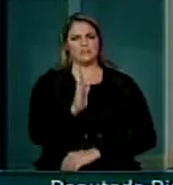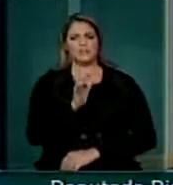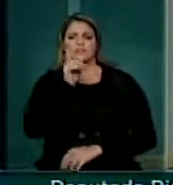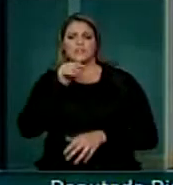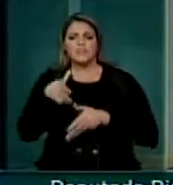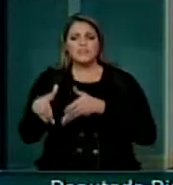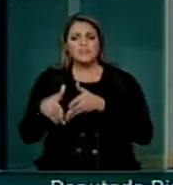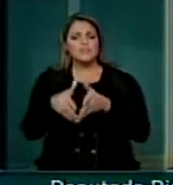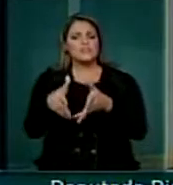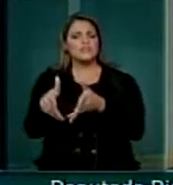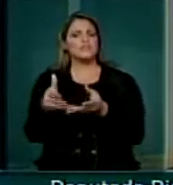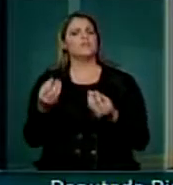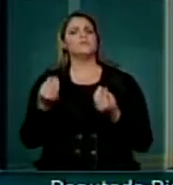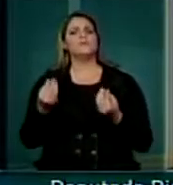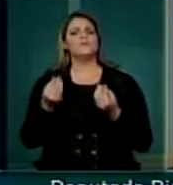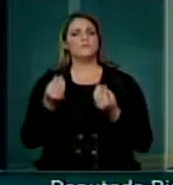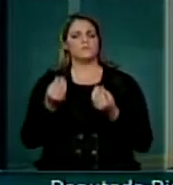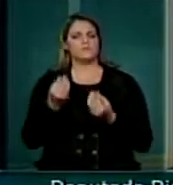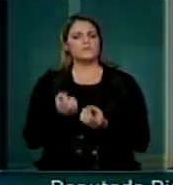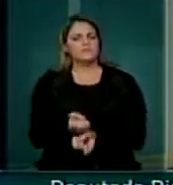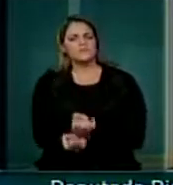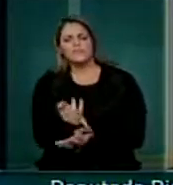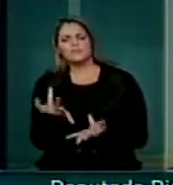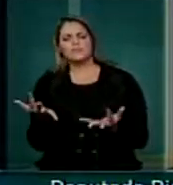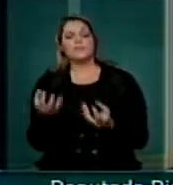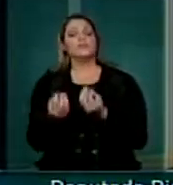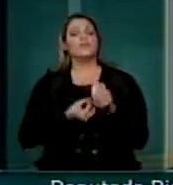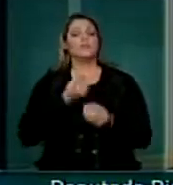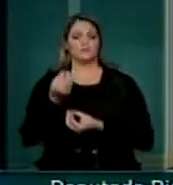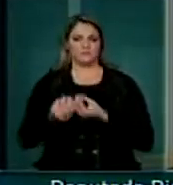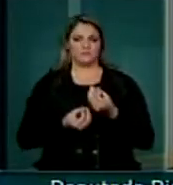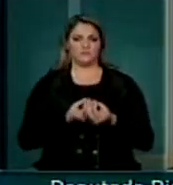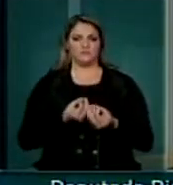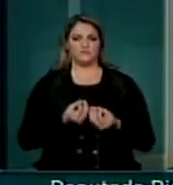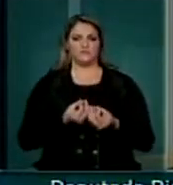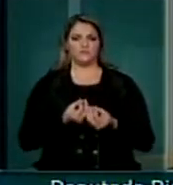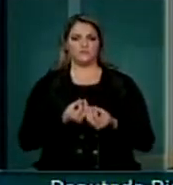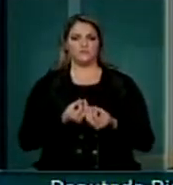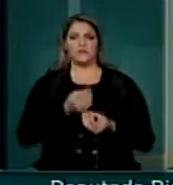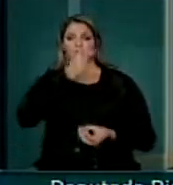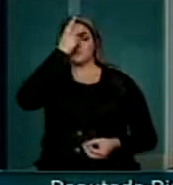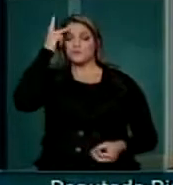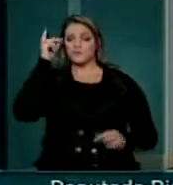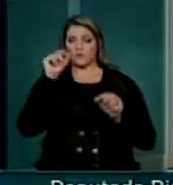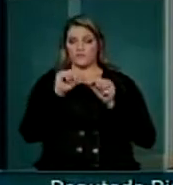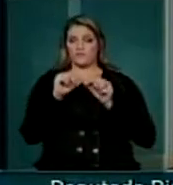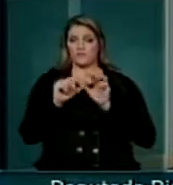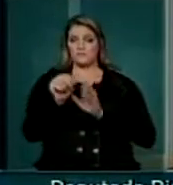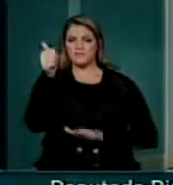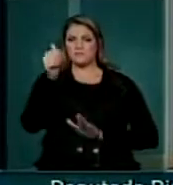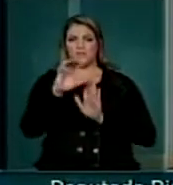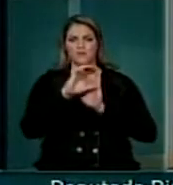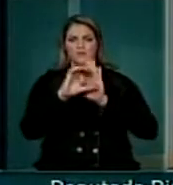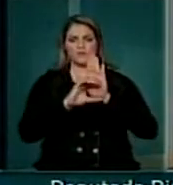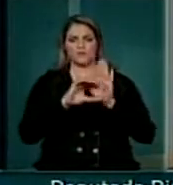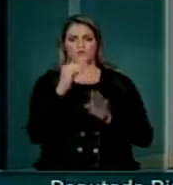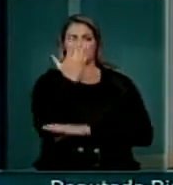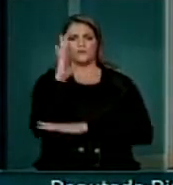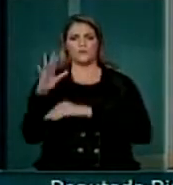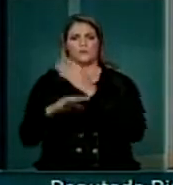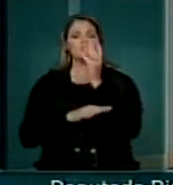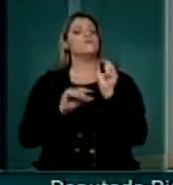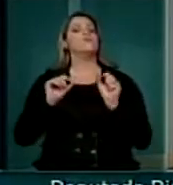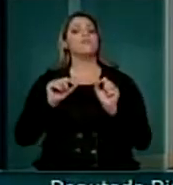rios, condenando a natureza. Mais do que isso, quem fez o primeiro Código Florestal brasileiro foram os